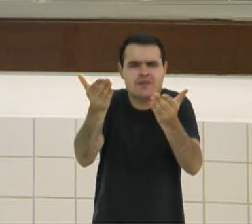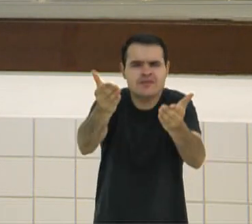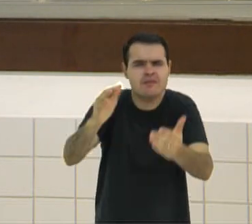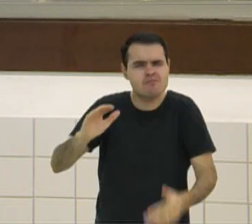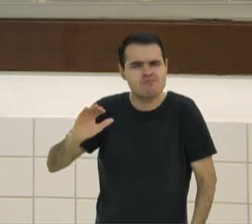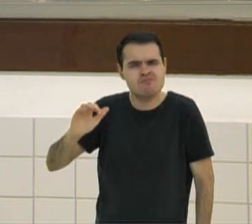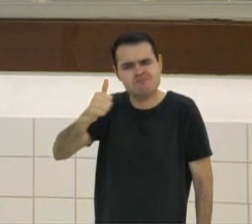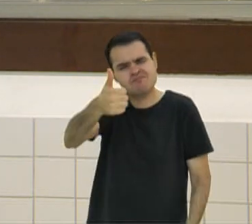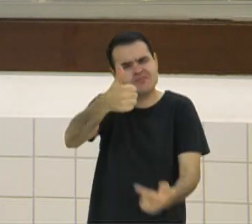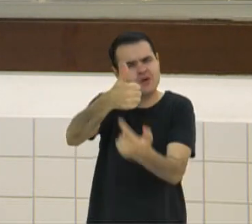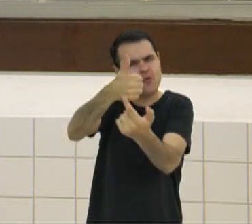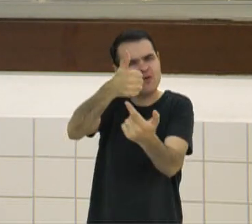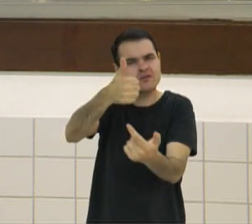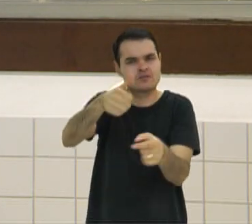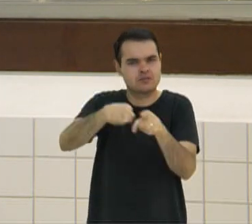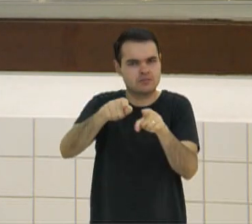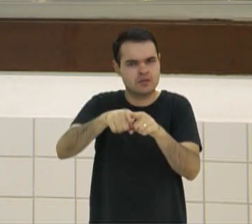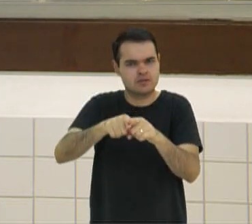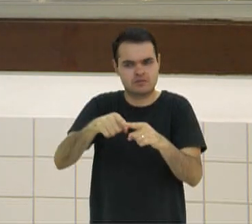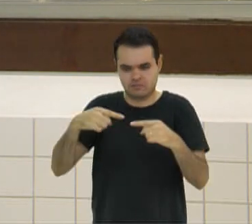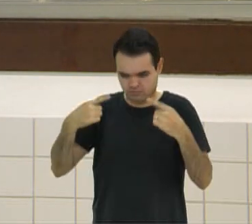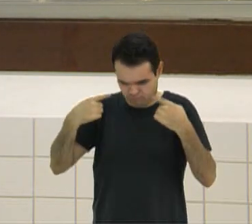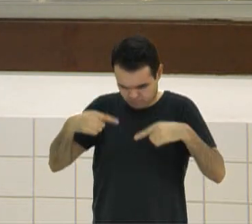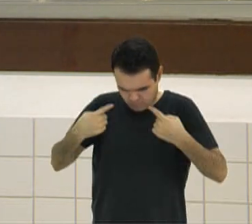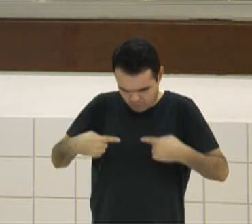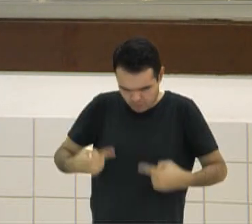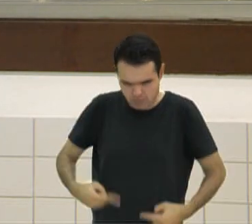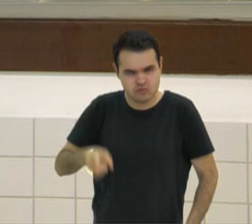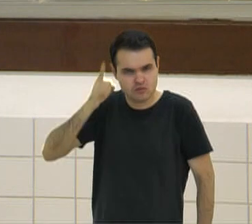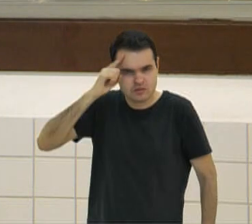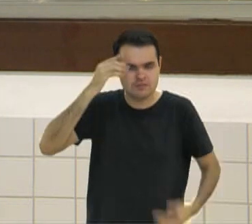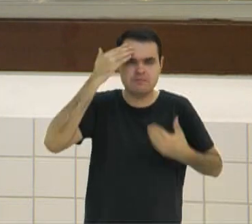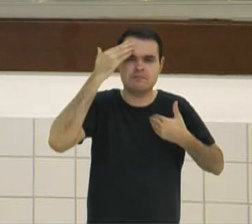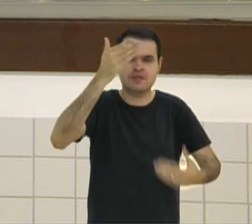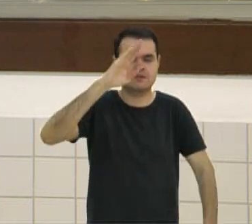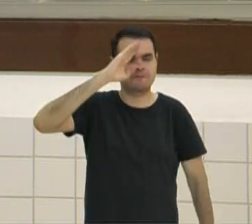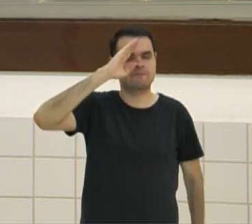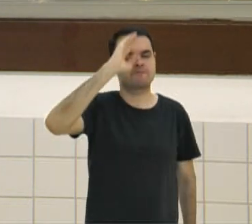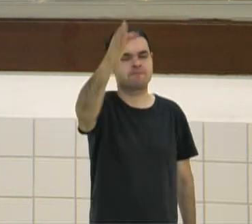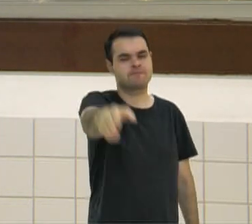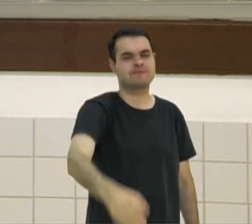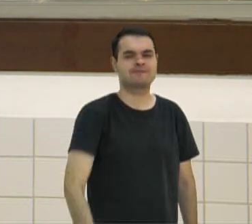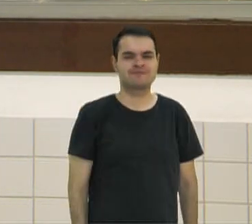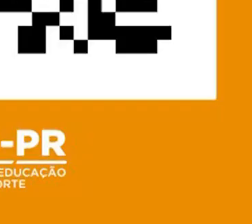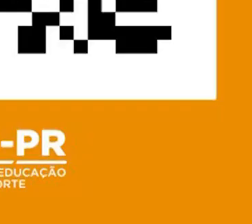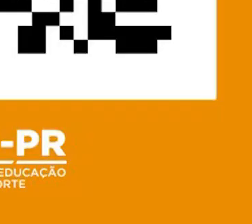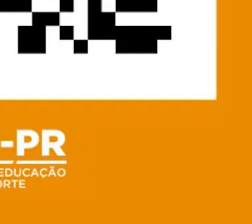Curtam e lembre-se, desafiem-se todo dia. Obrigado e até a próxima.